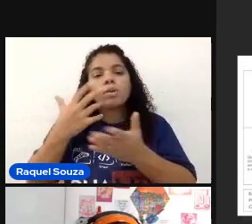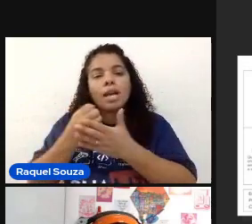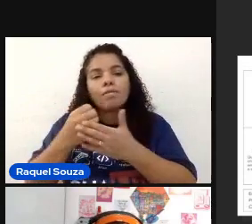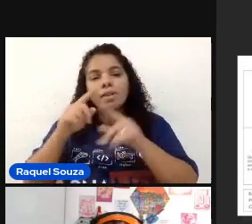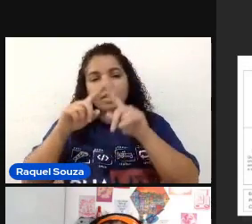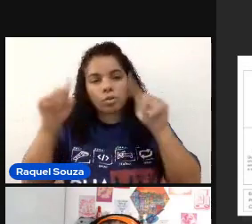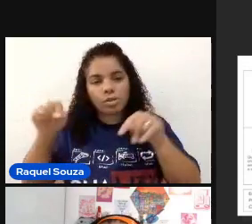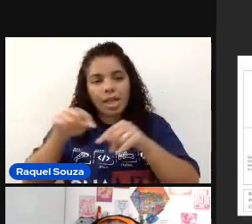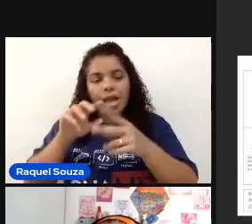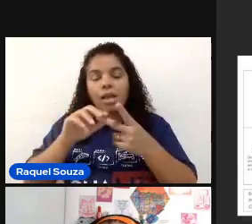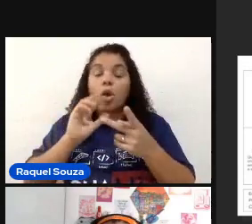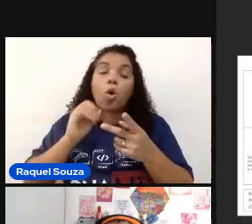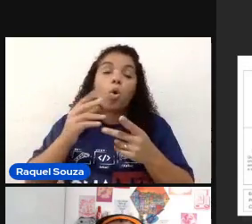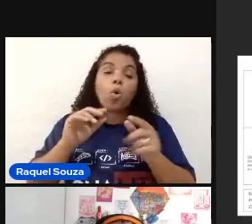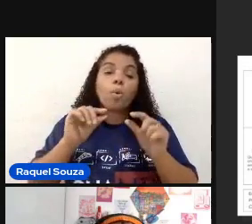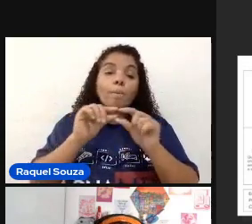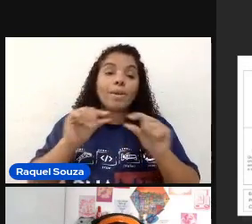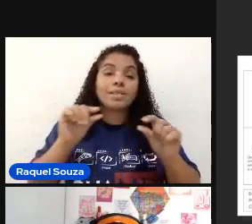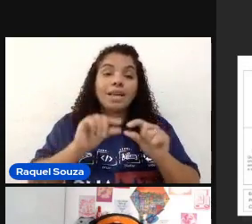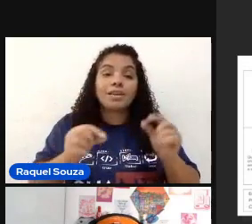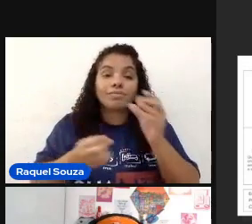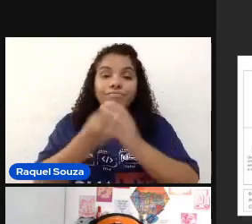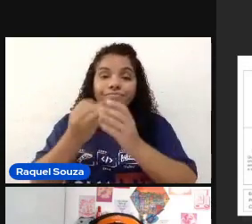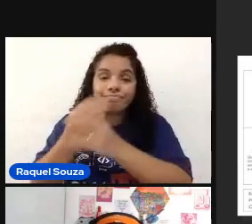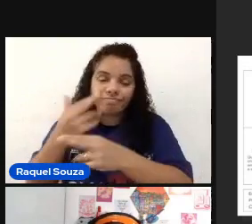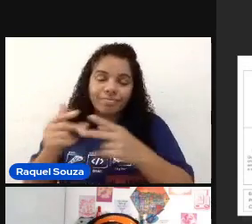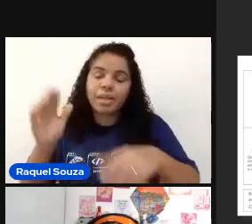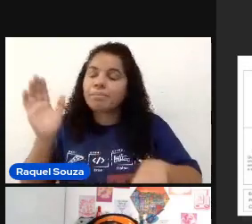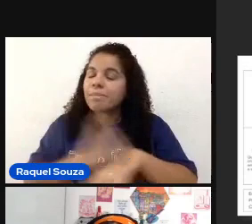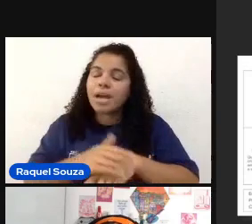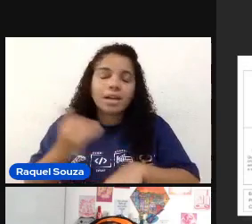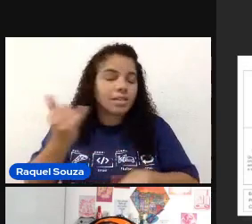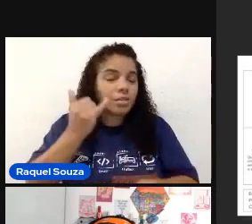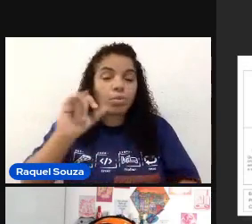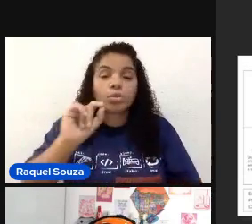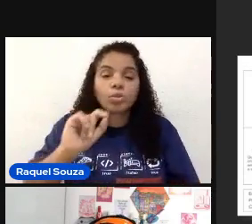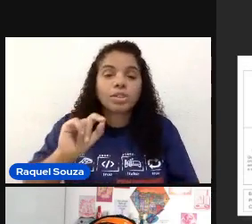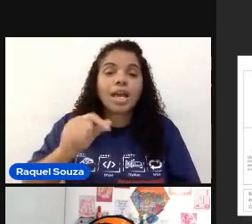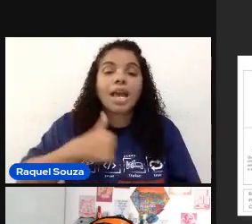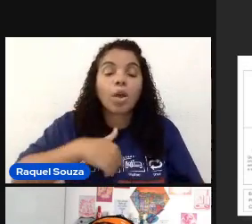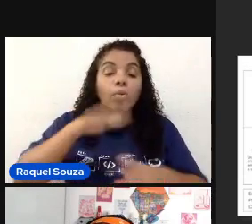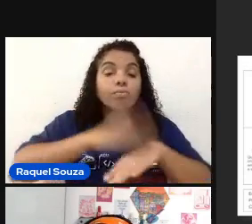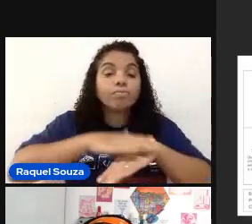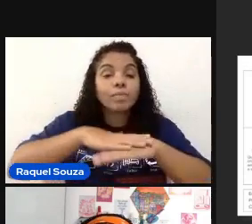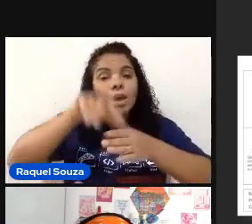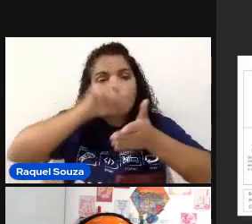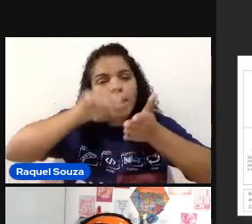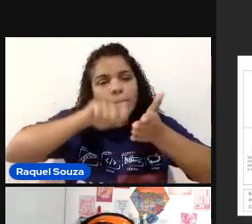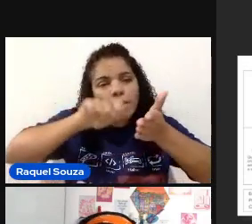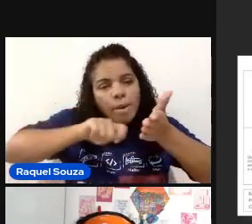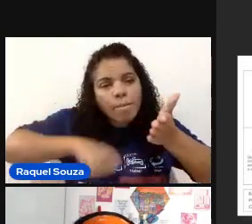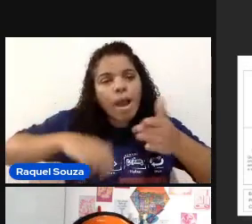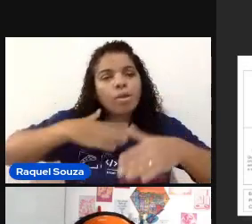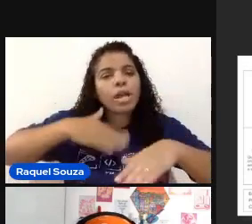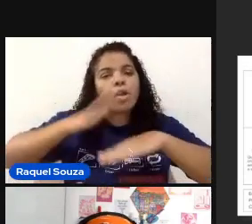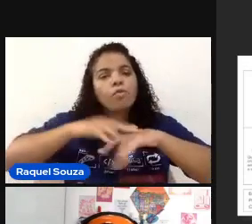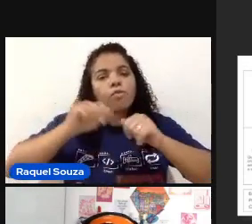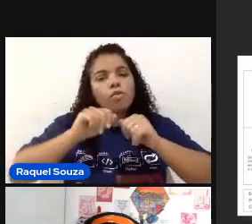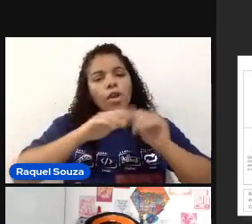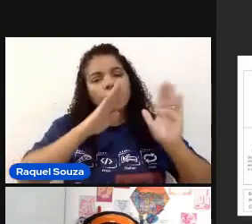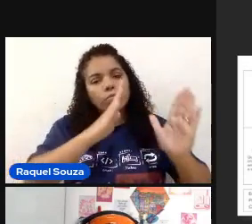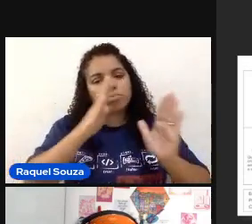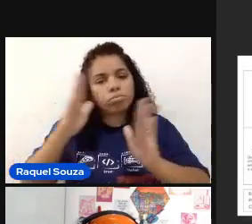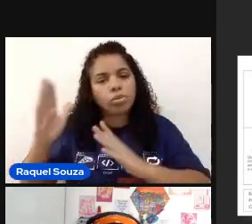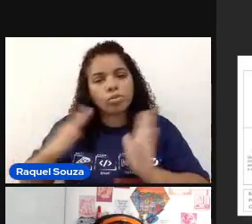que surgiram ali no meio. Mais importante é eu anotar os passos que eu fui fazendo durante esse teste